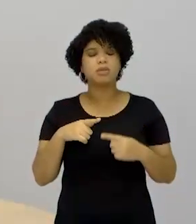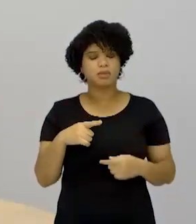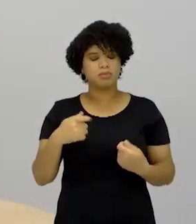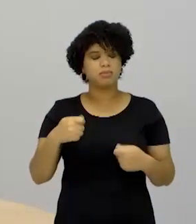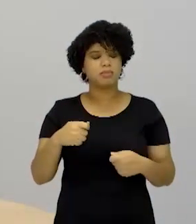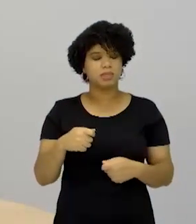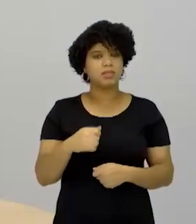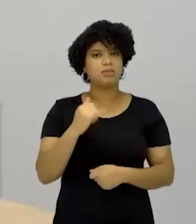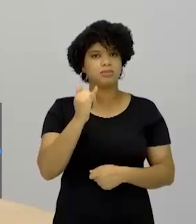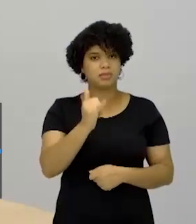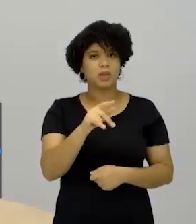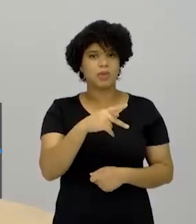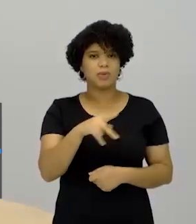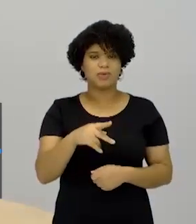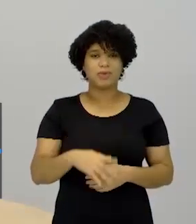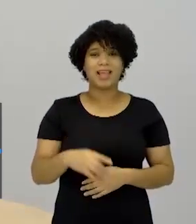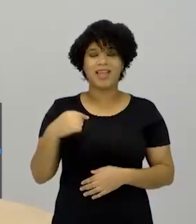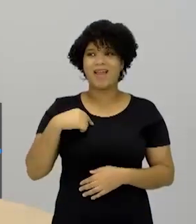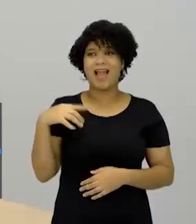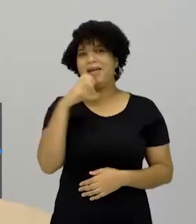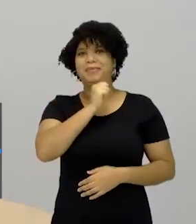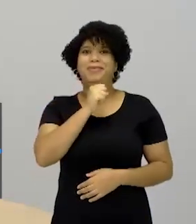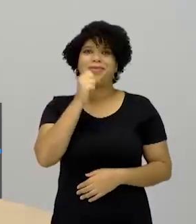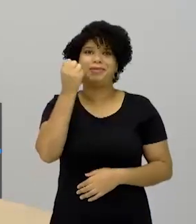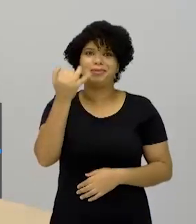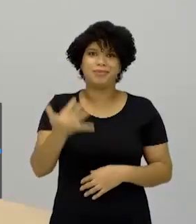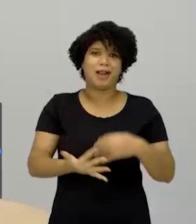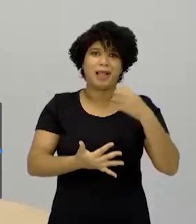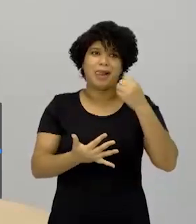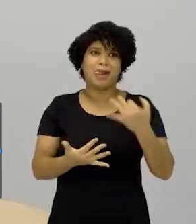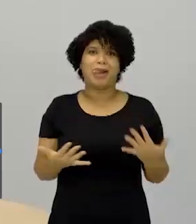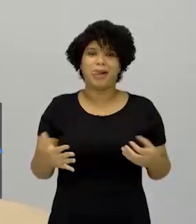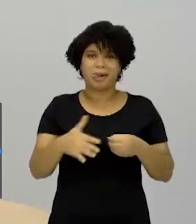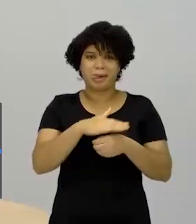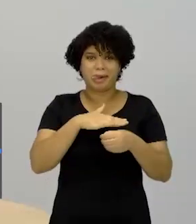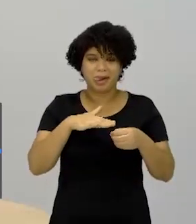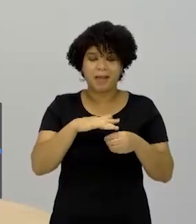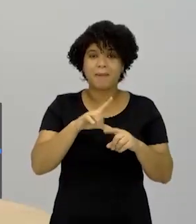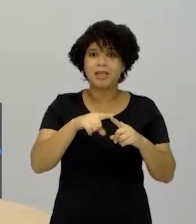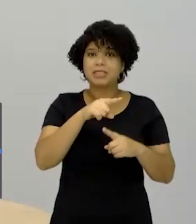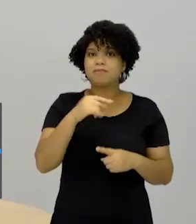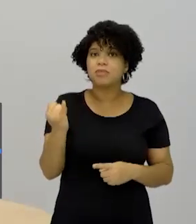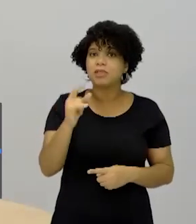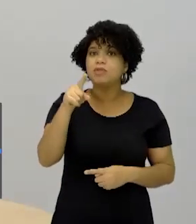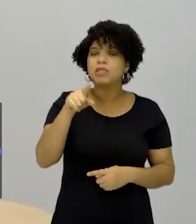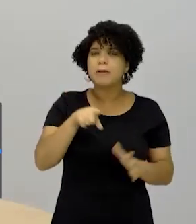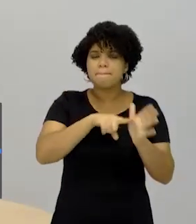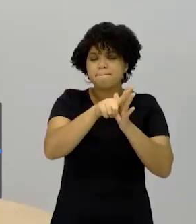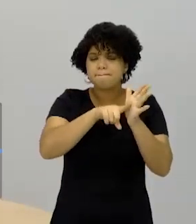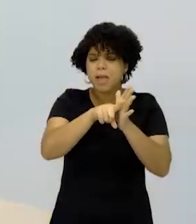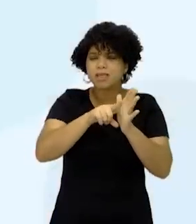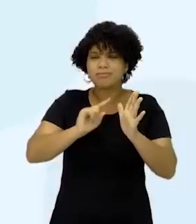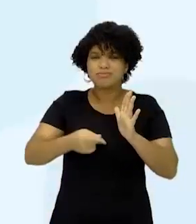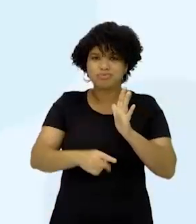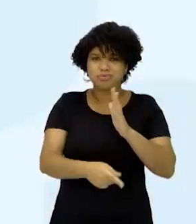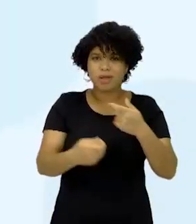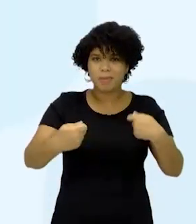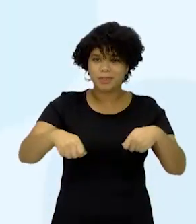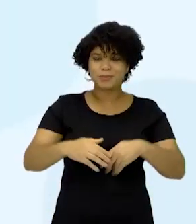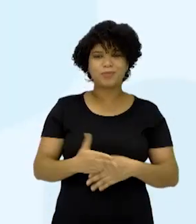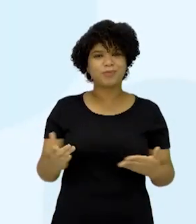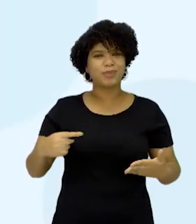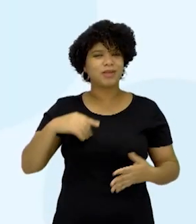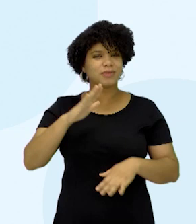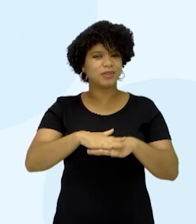o que eu falei. A minha explicação aqui foi muito corriqueira e rasa. Agora, vá lá e pesquise e aprofunde. E o que nós fizemos hoje, nós discutimos